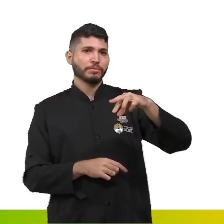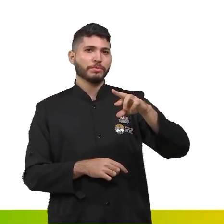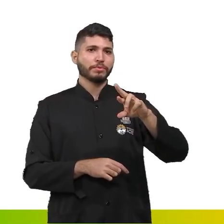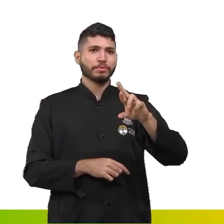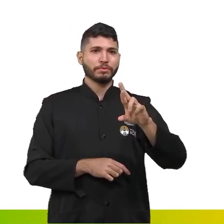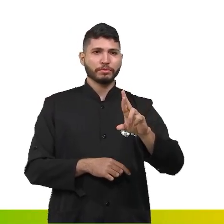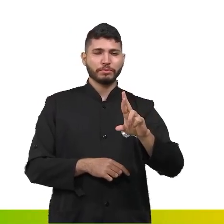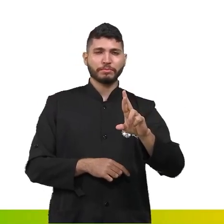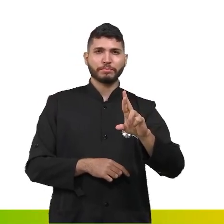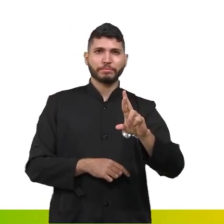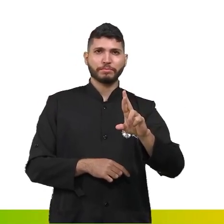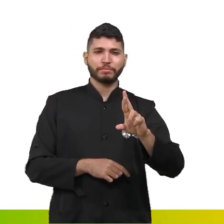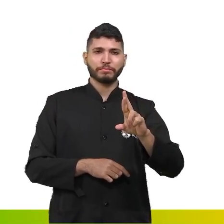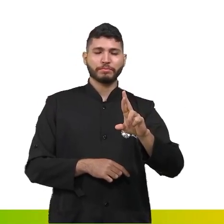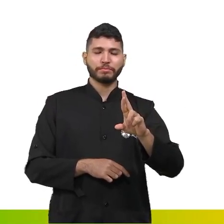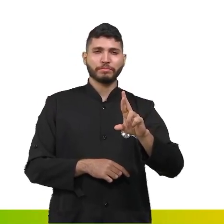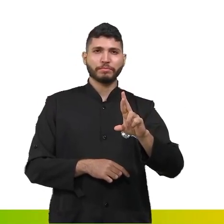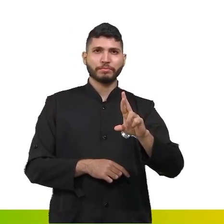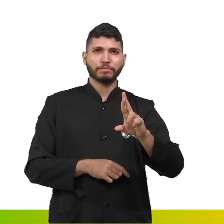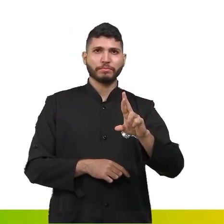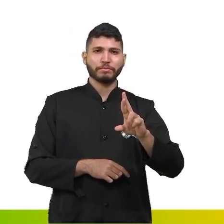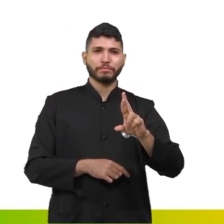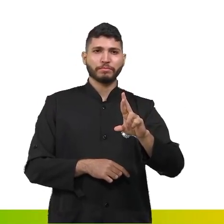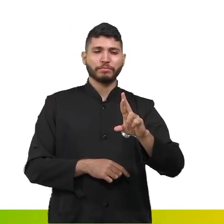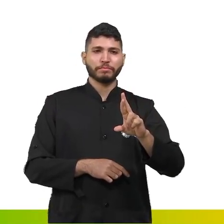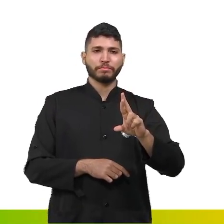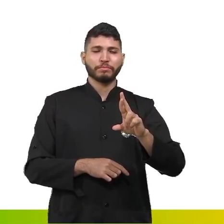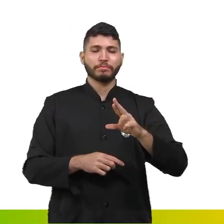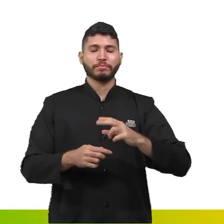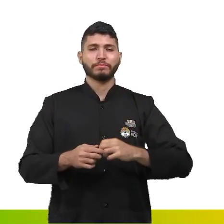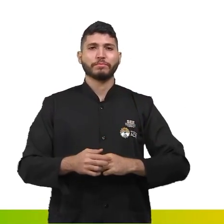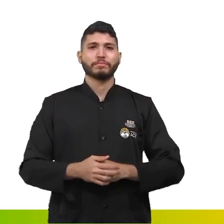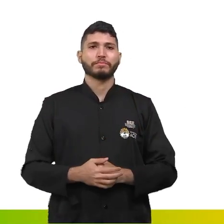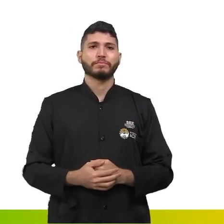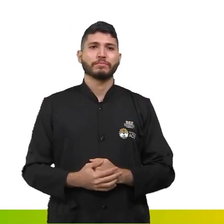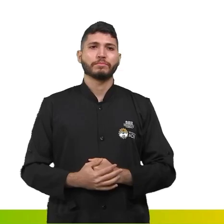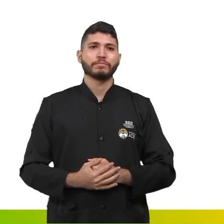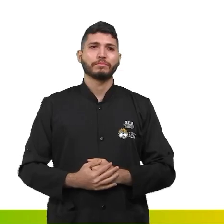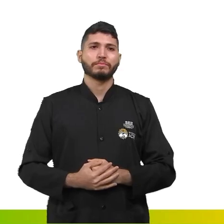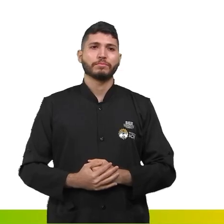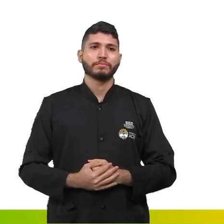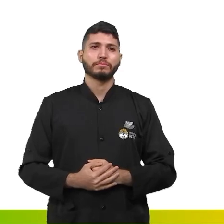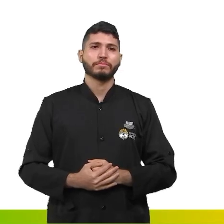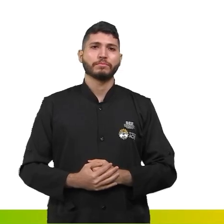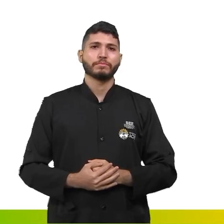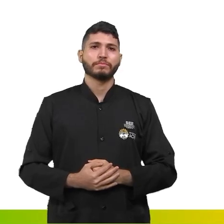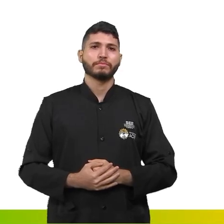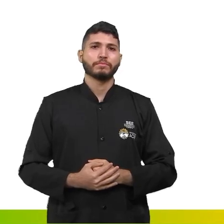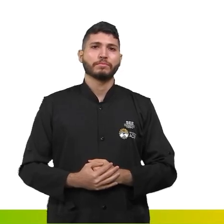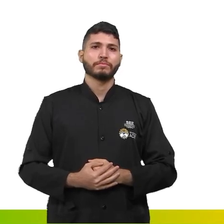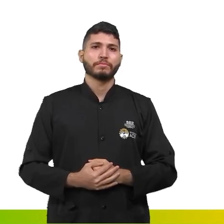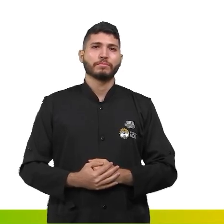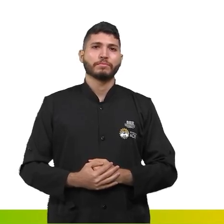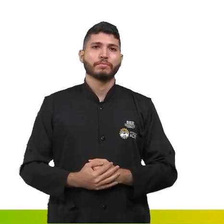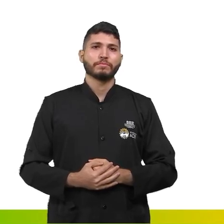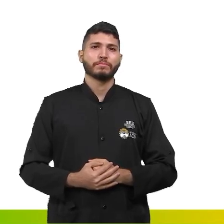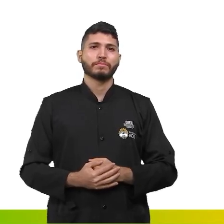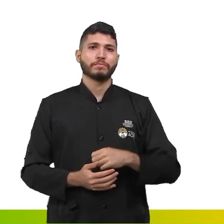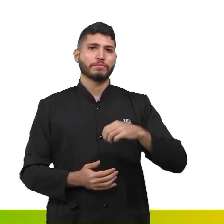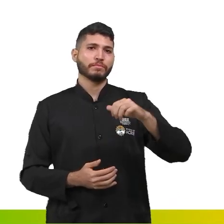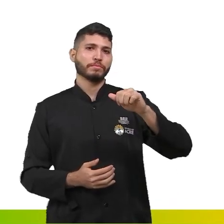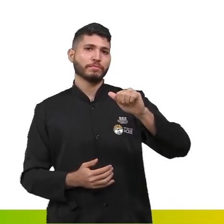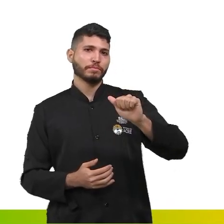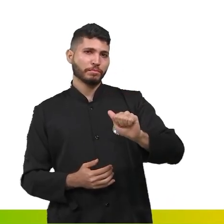vou até colocar aqui para você observar o apontador, aqui ó,